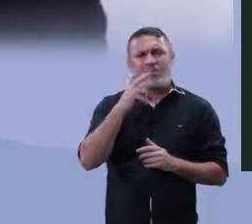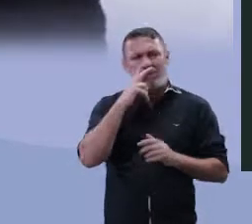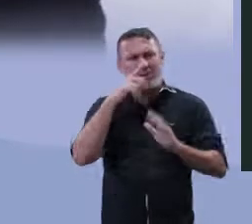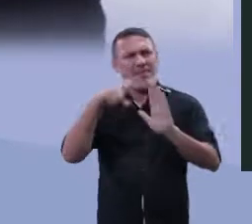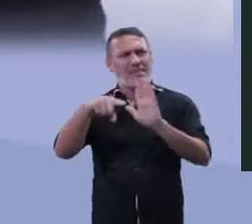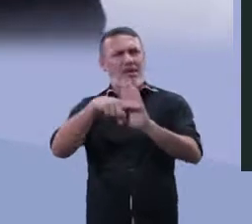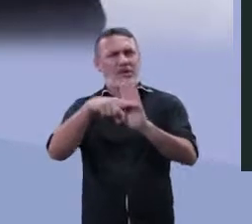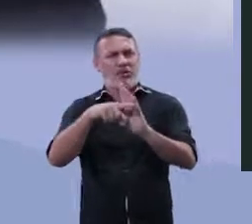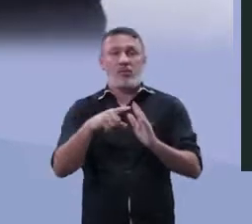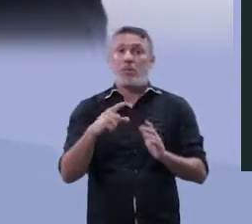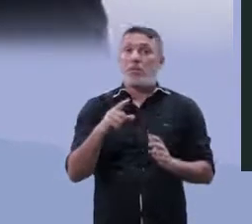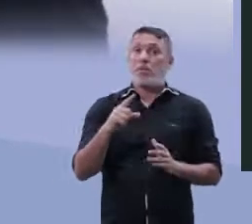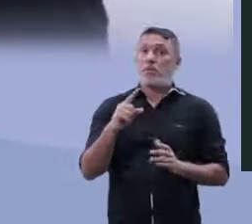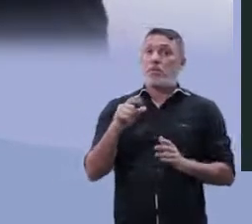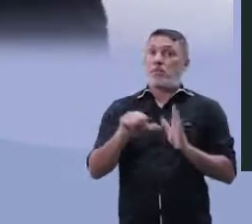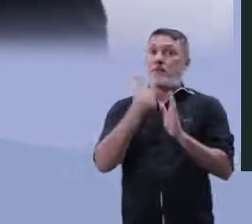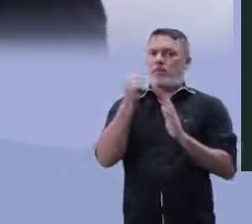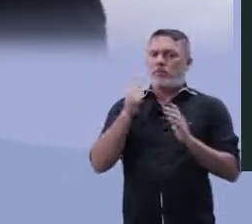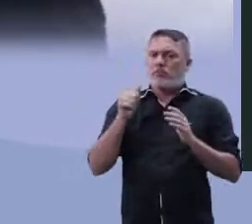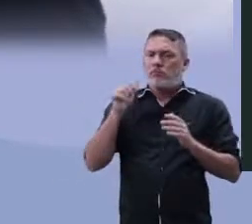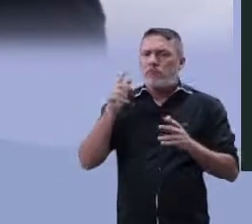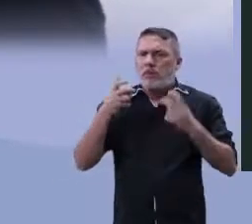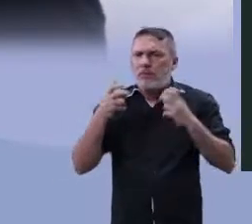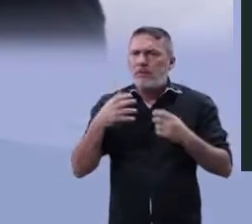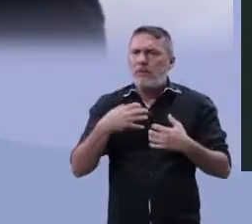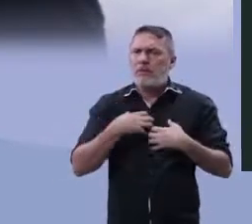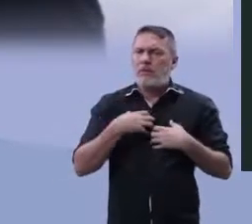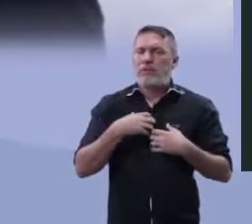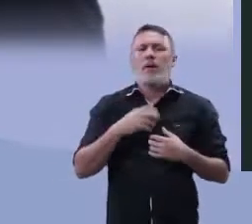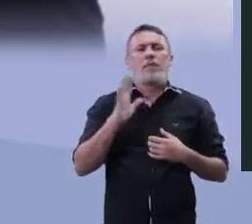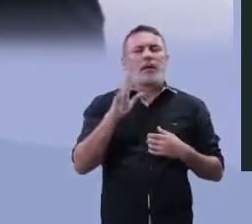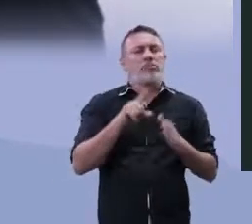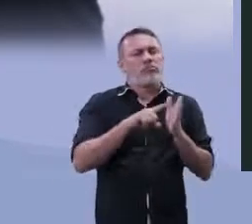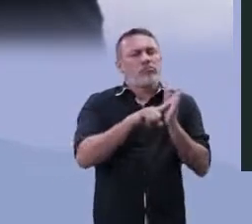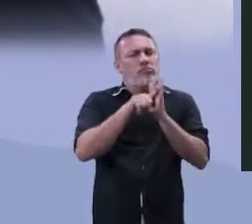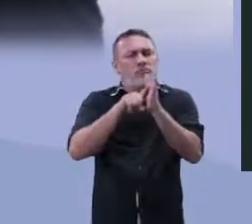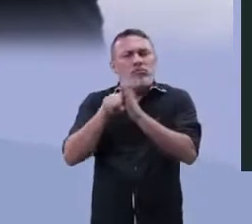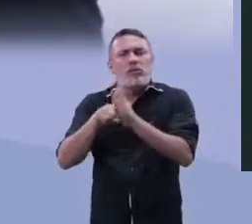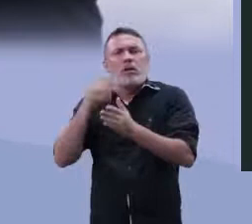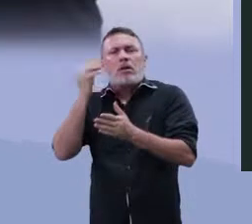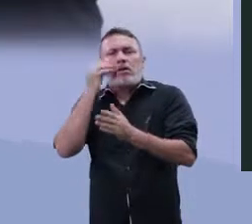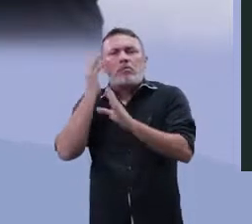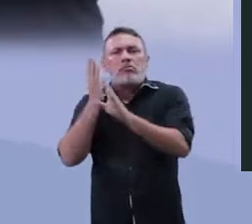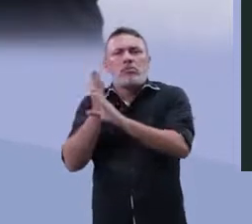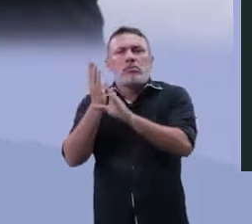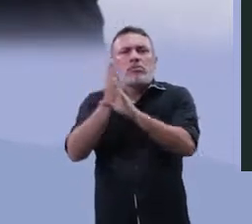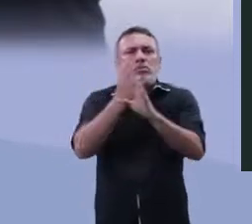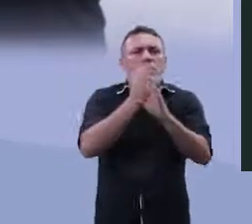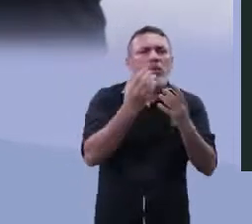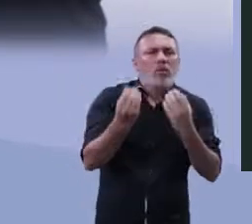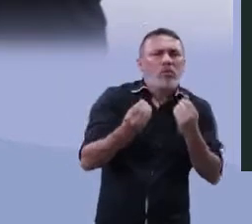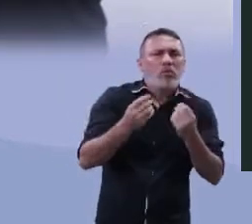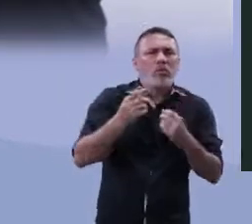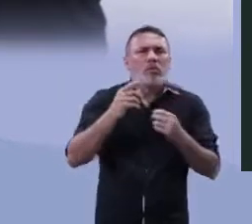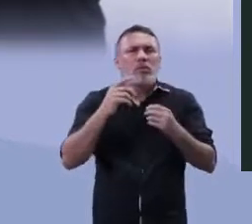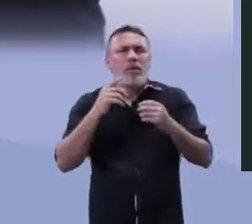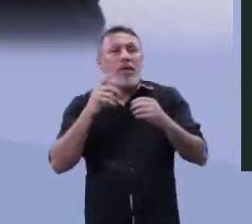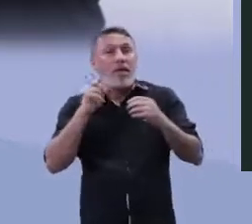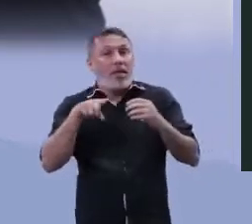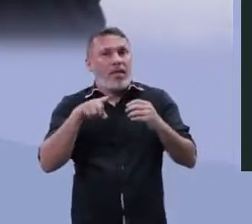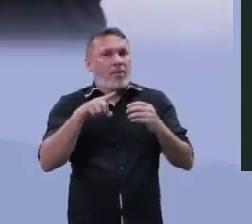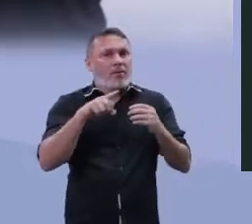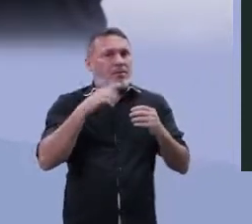indivíduo? Né? Então, ele tenta identificar, a partir de alguns traços bastante genéricos, dentro de uma linha